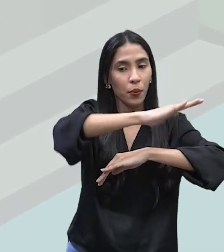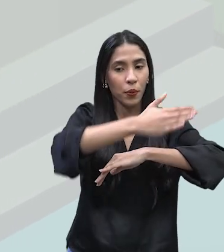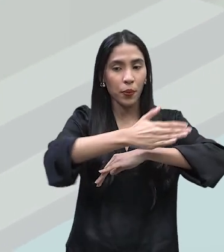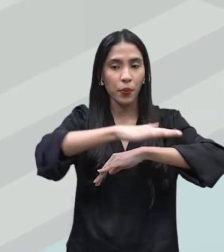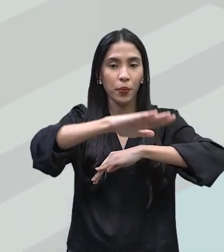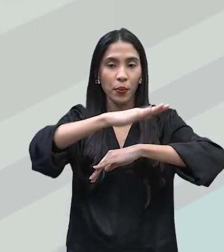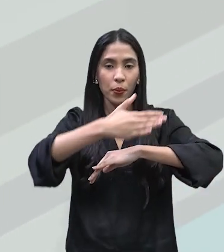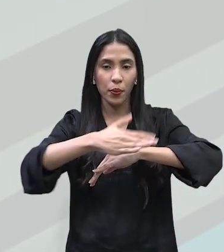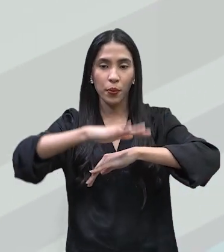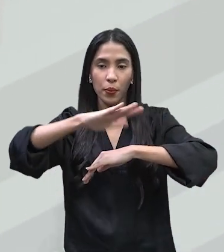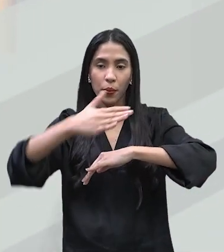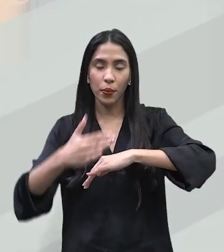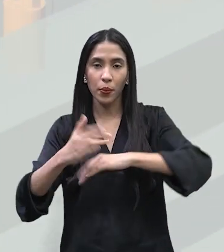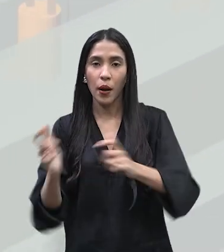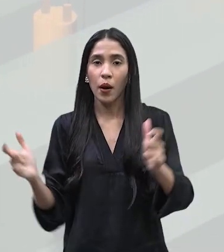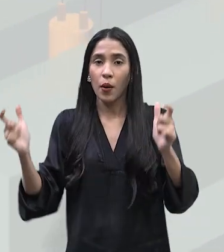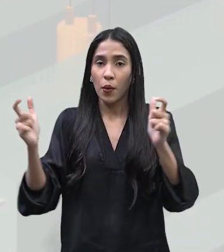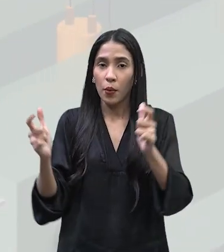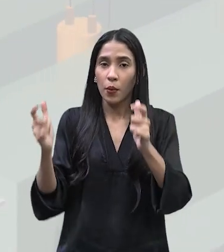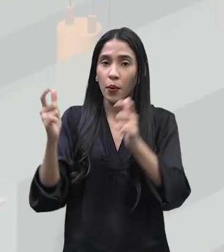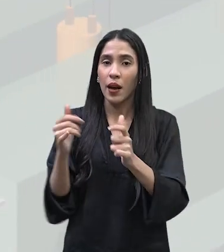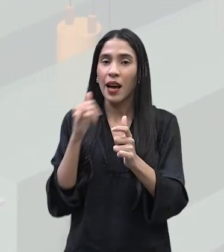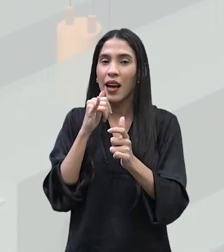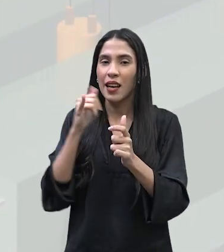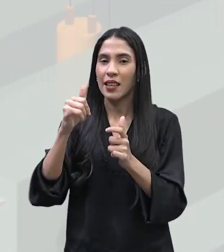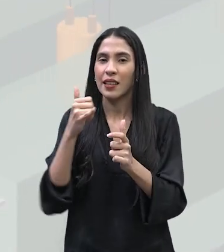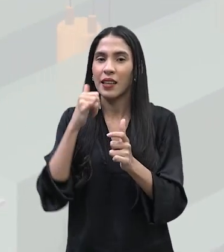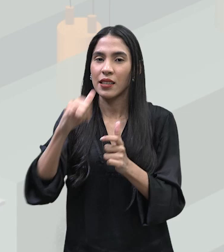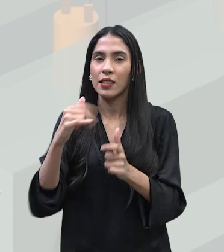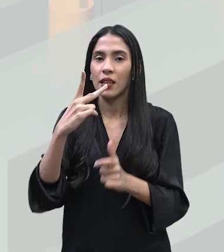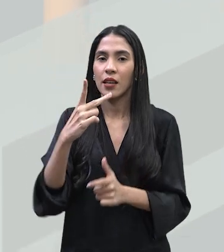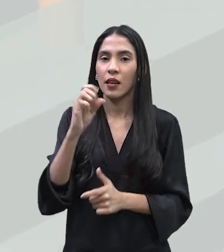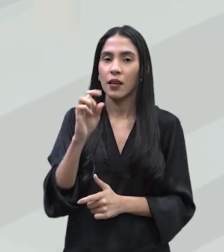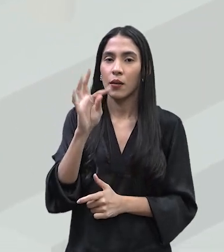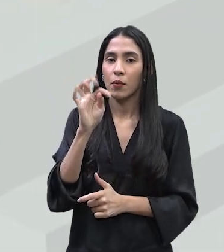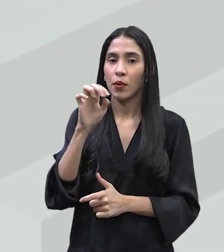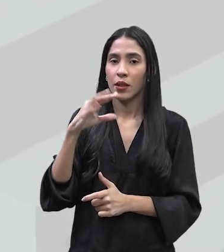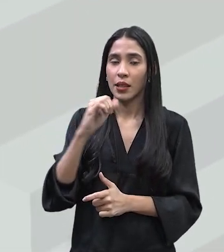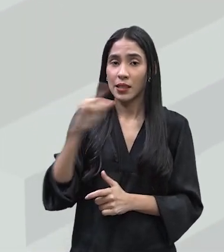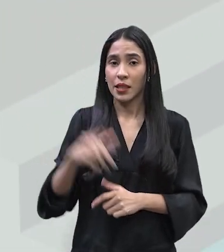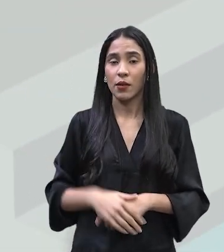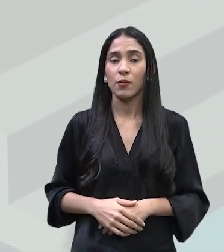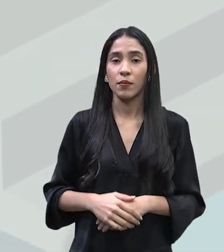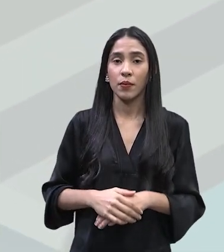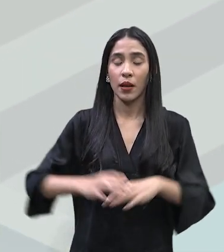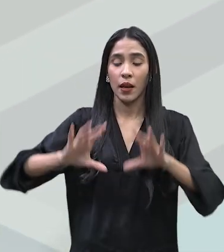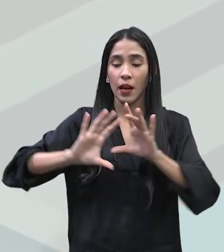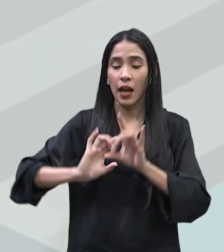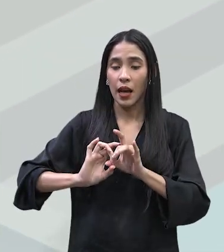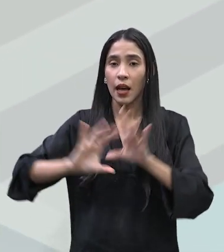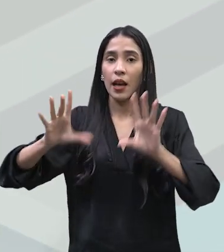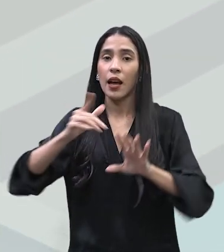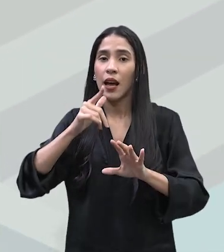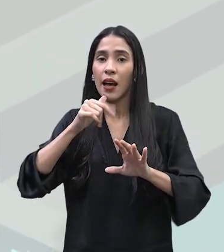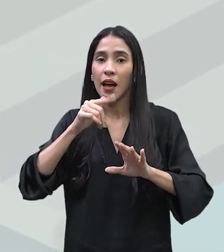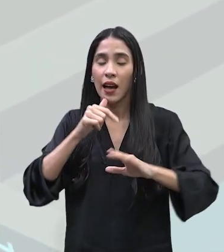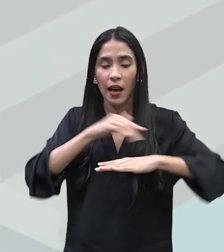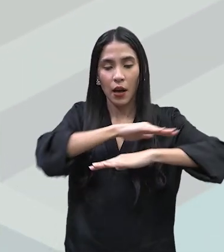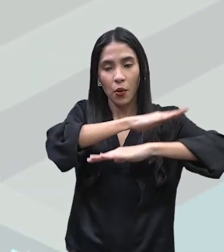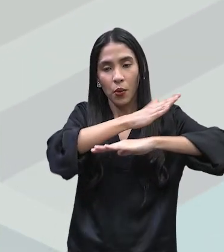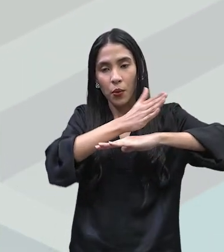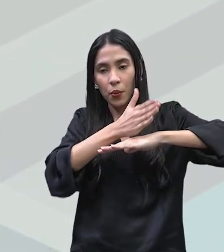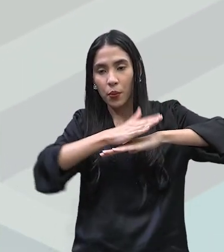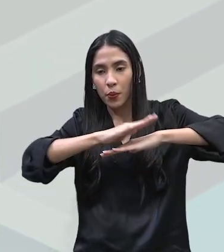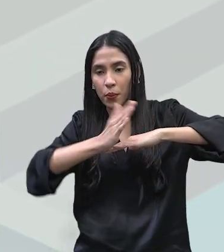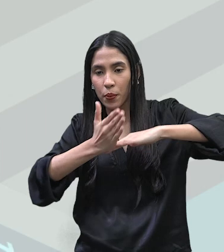em um reservatório, acumulando energia potencial. Quando a água é liberada, ela cai